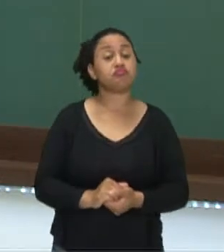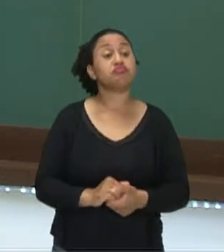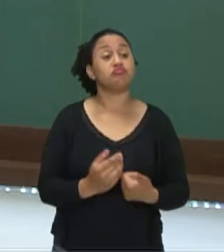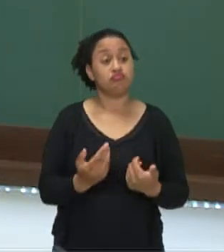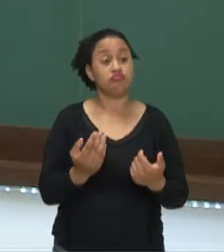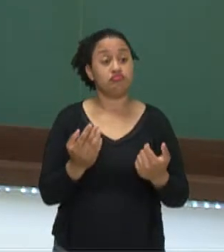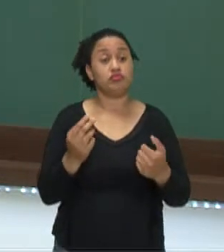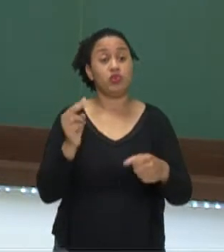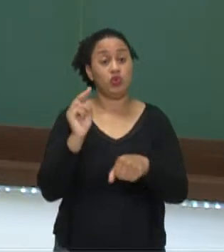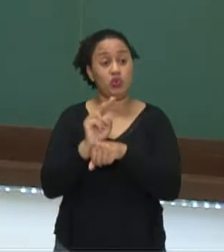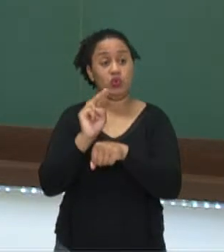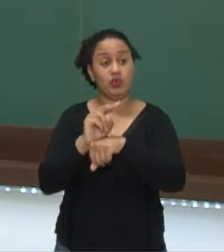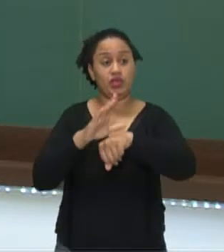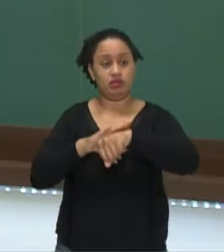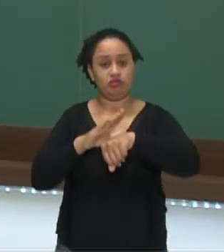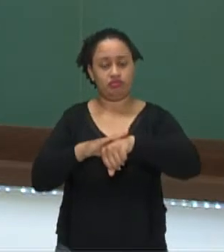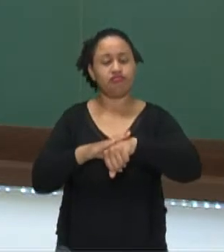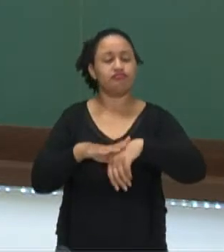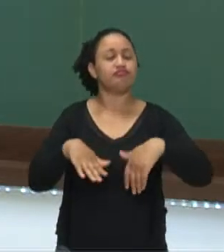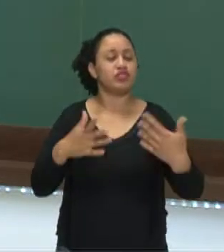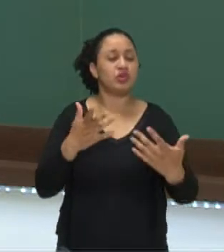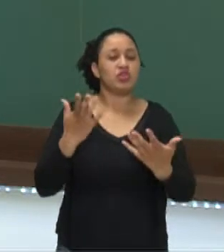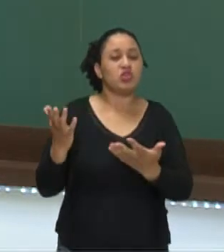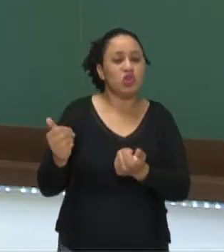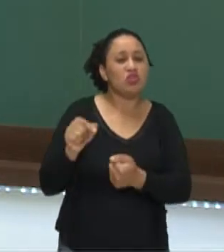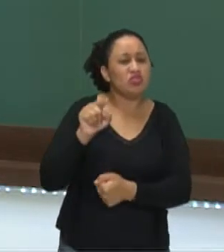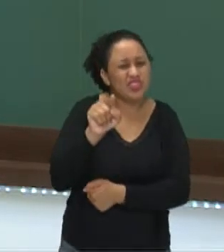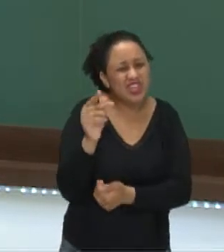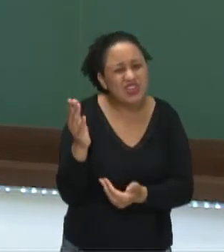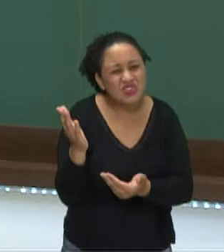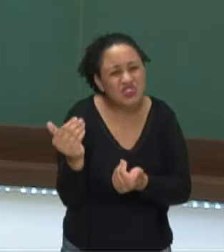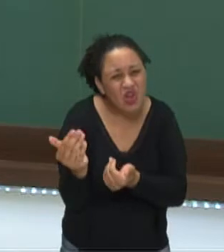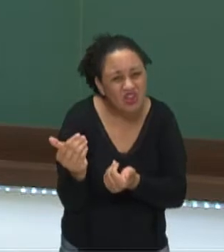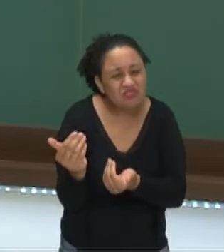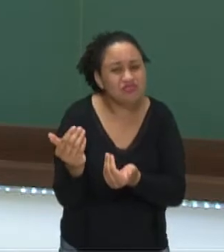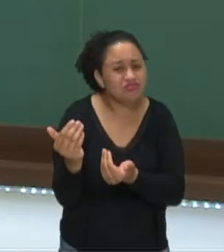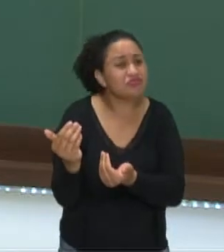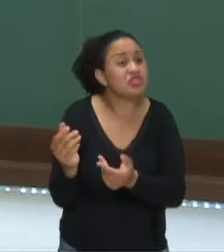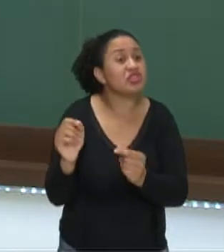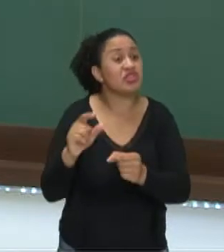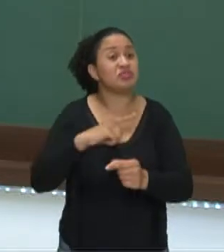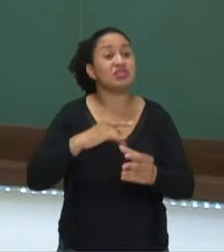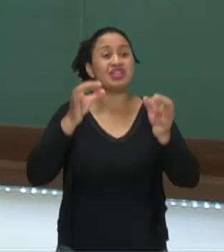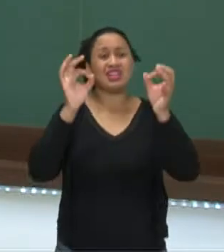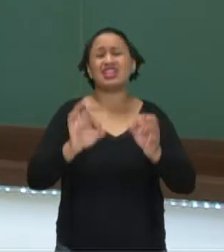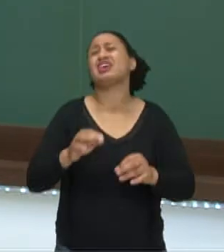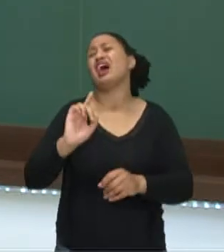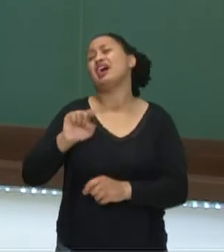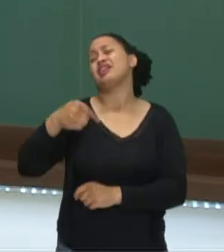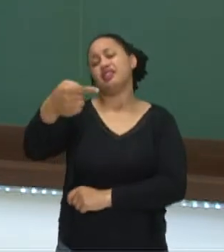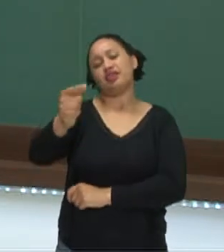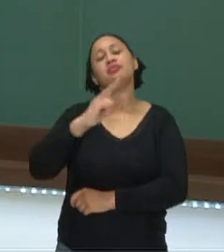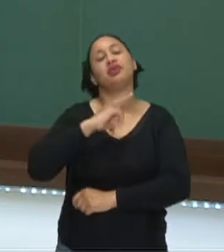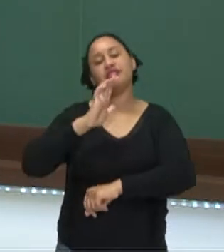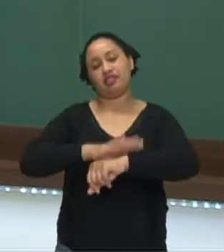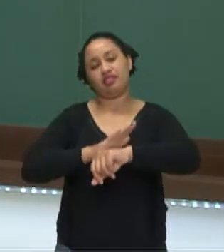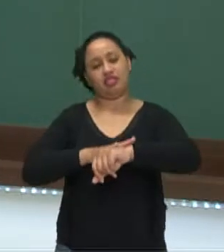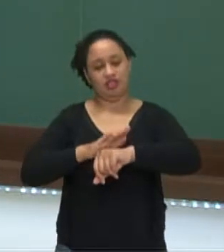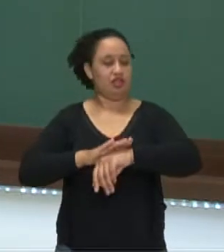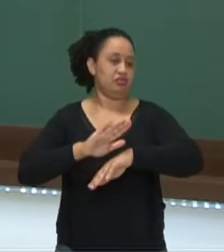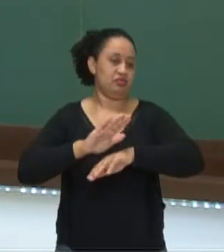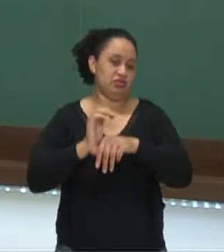somos novos, você é todo novinho, nós temos a certeza de que sempre vai ter tempo para tudo na